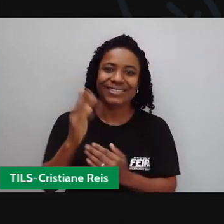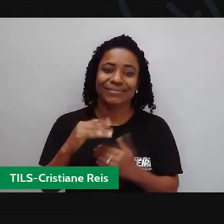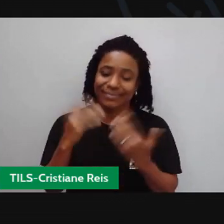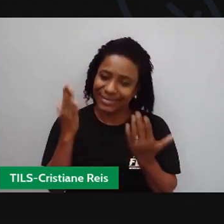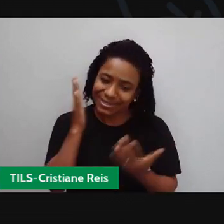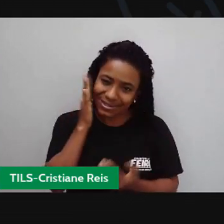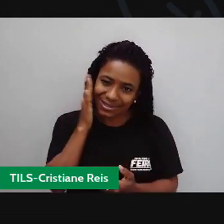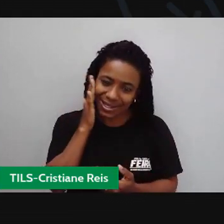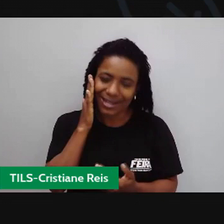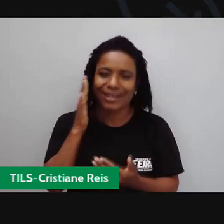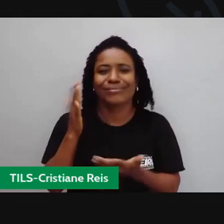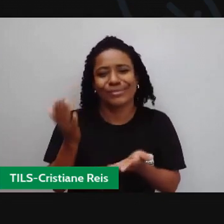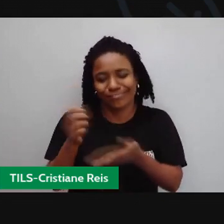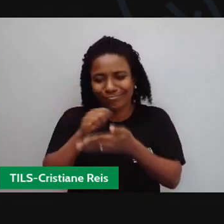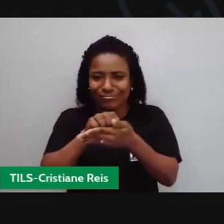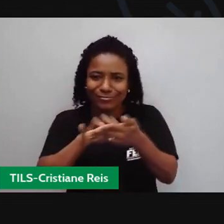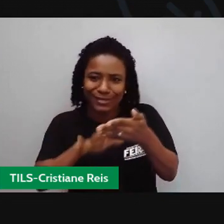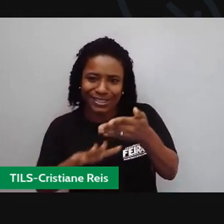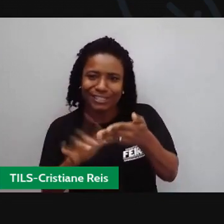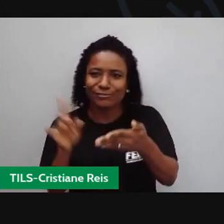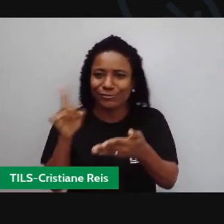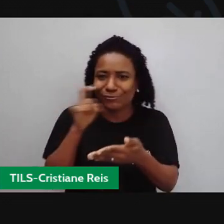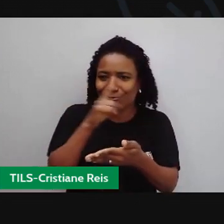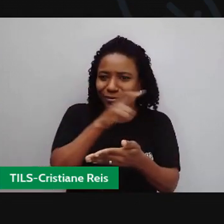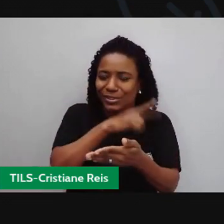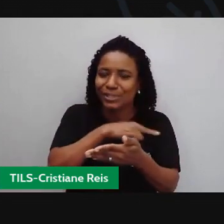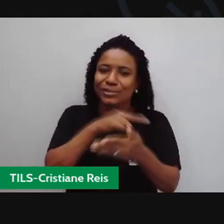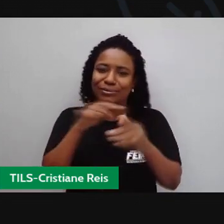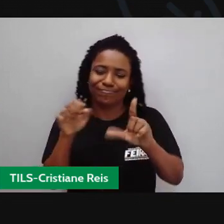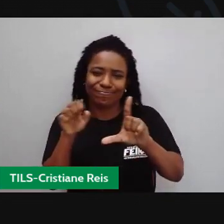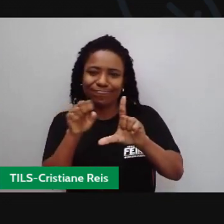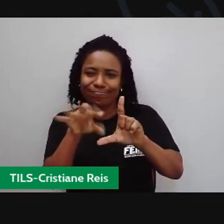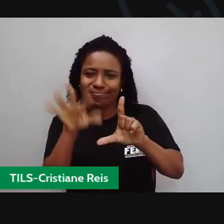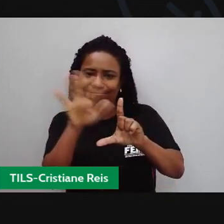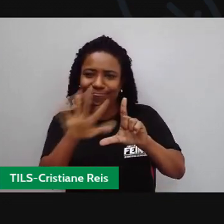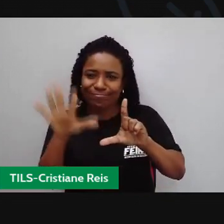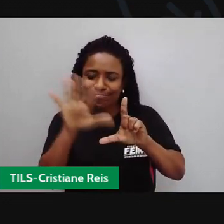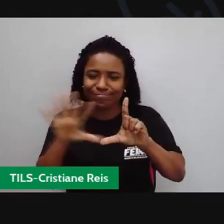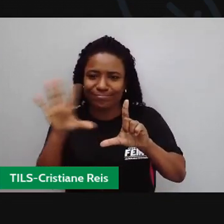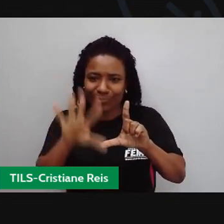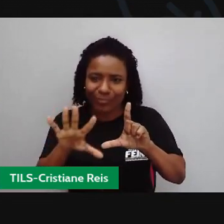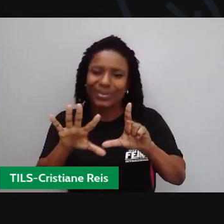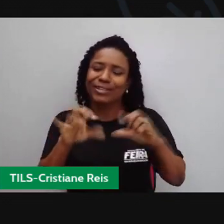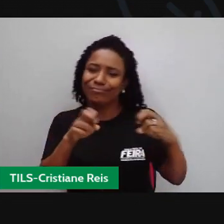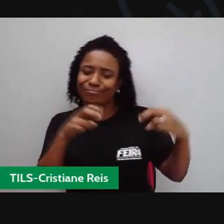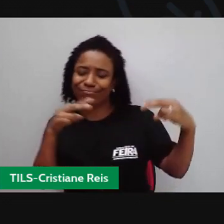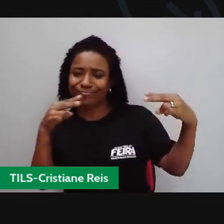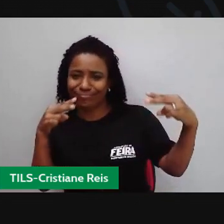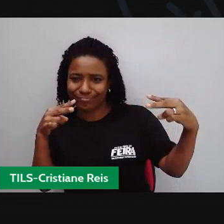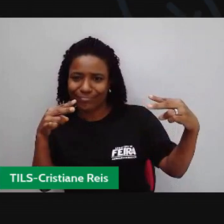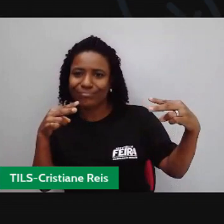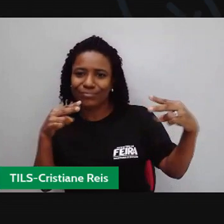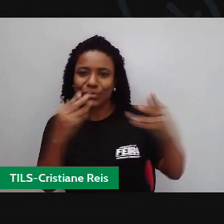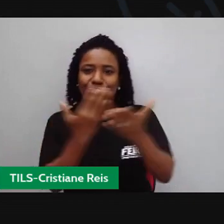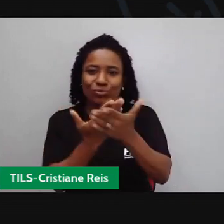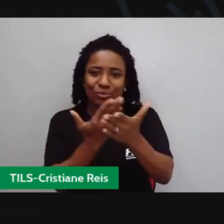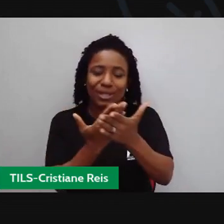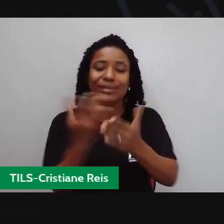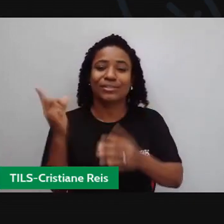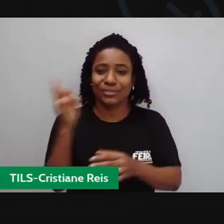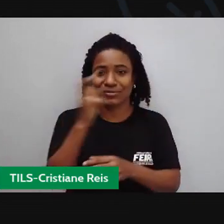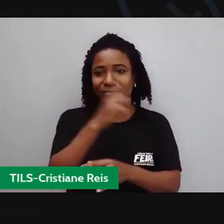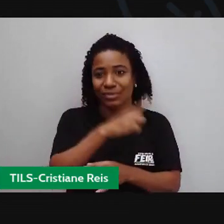algumas dificuldades, que é diferente, né, essa forma de estudar, mas é importante aí muita atenção, é